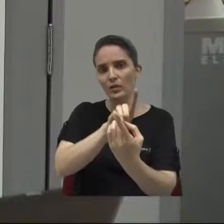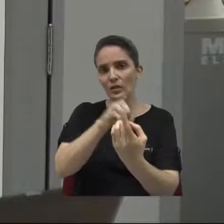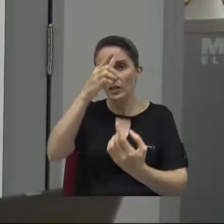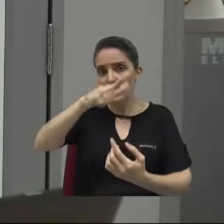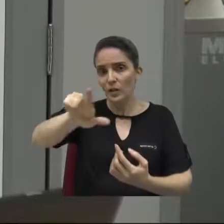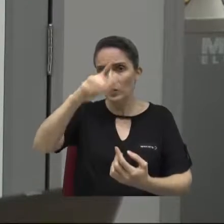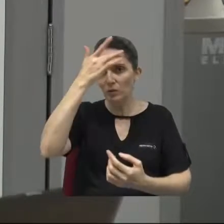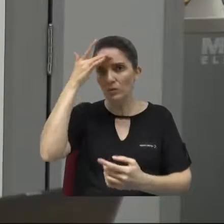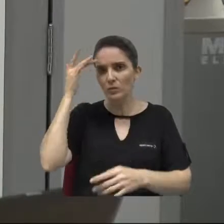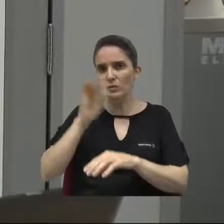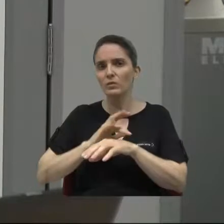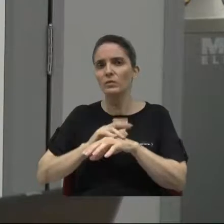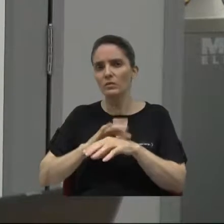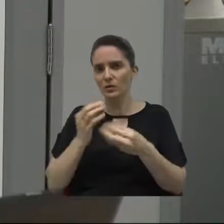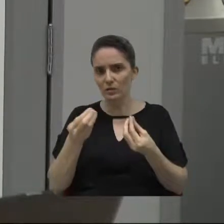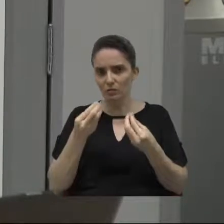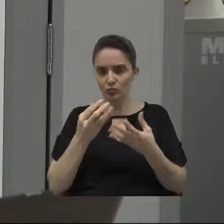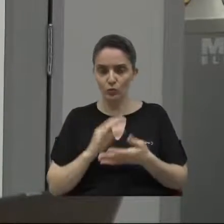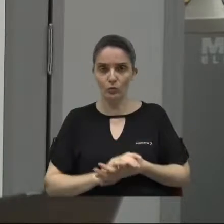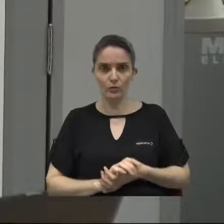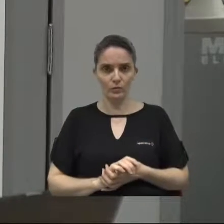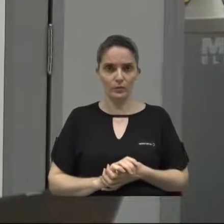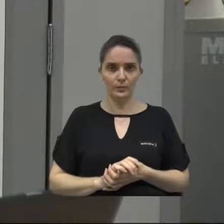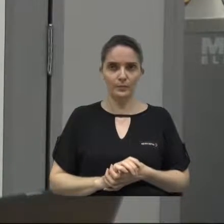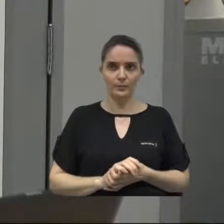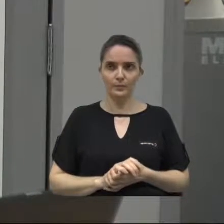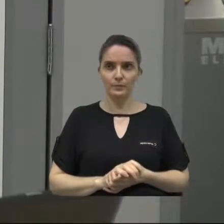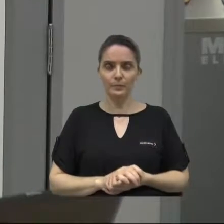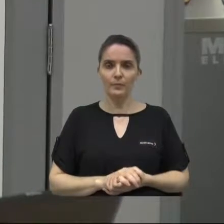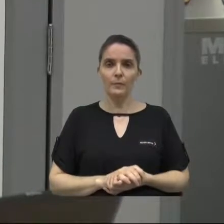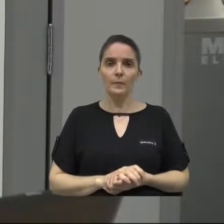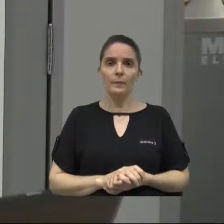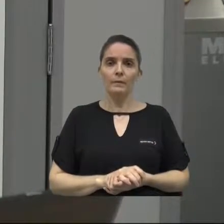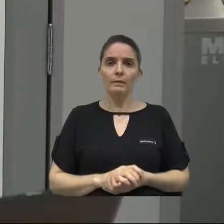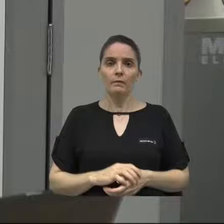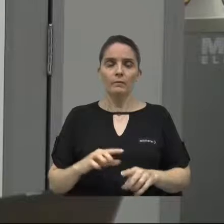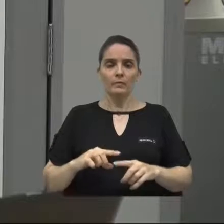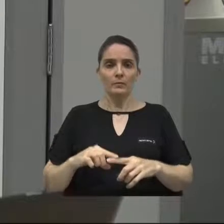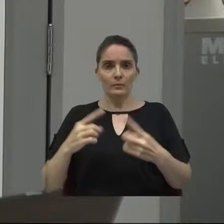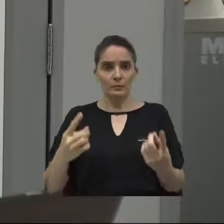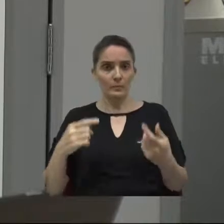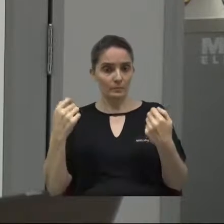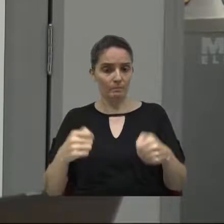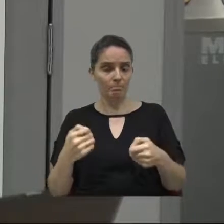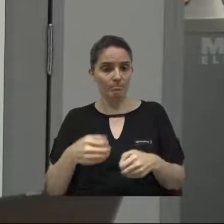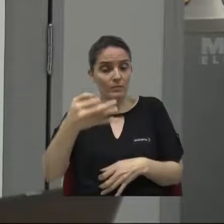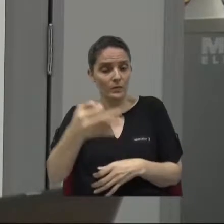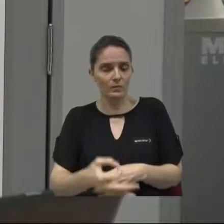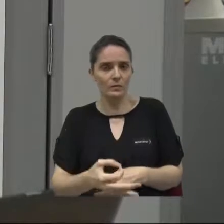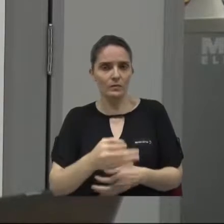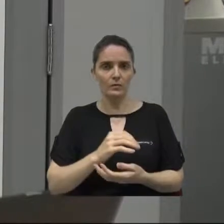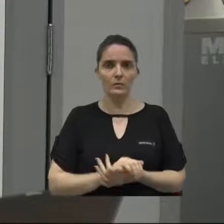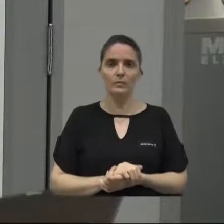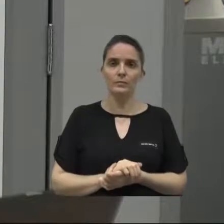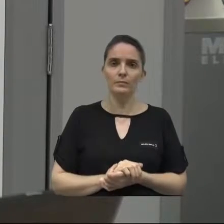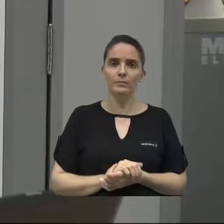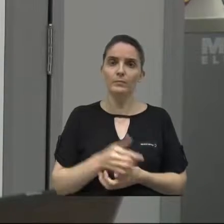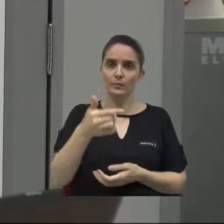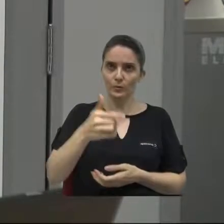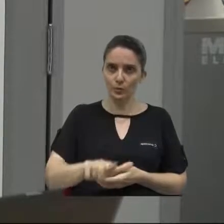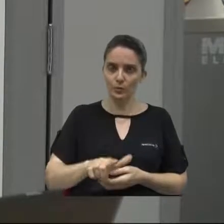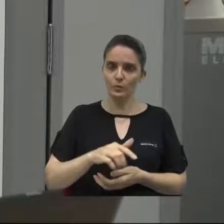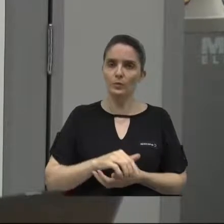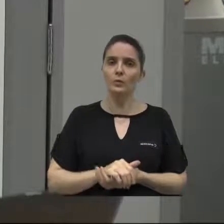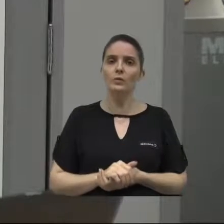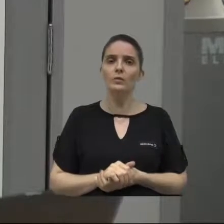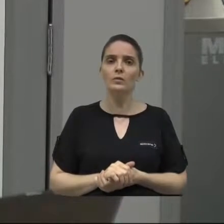nossas decisões, infelizmente, elas precisam ser assertivas, elas precisam ser precisas. Mais uma vez, eu